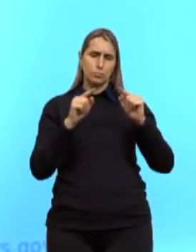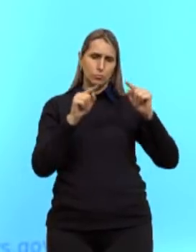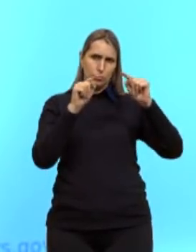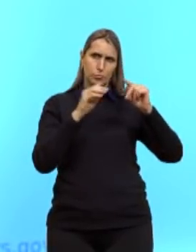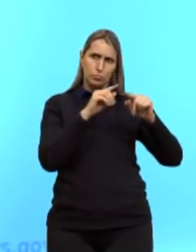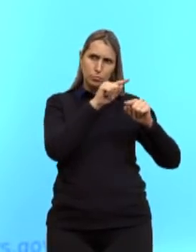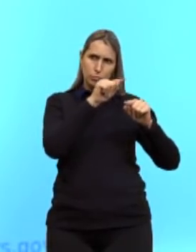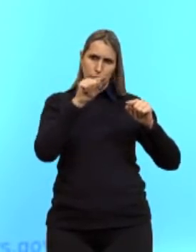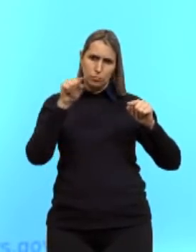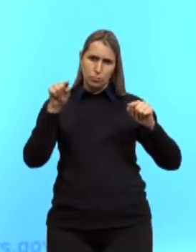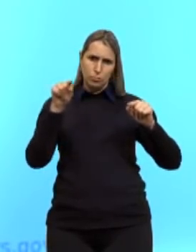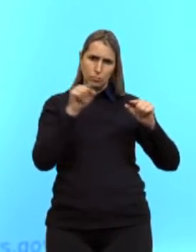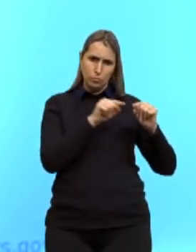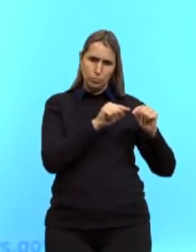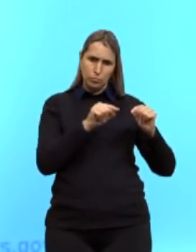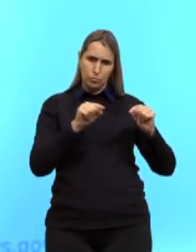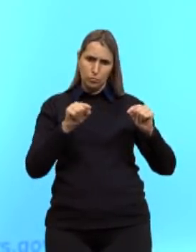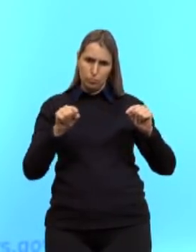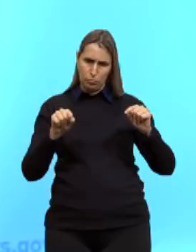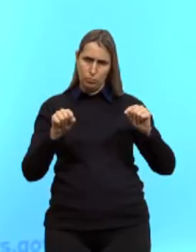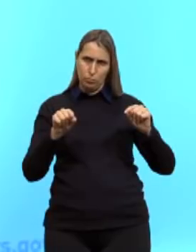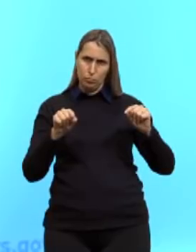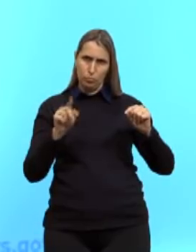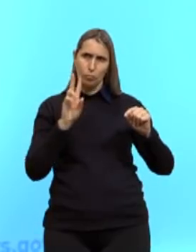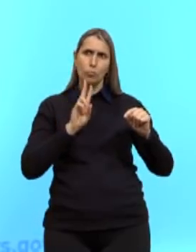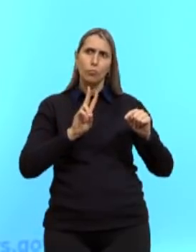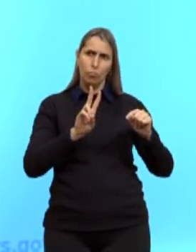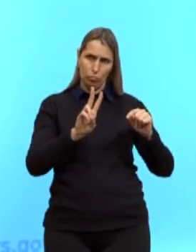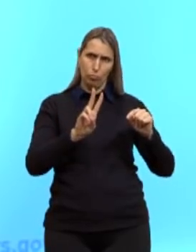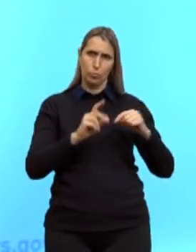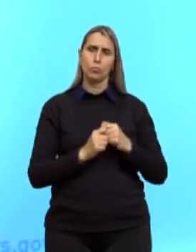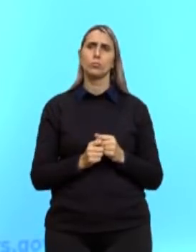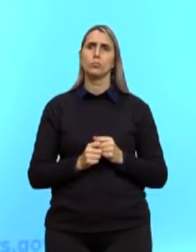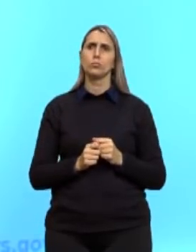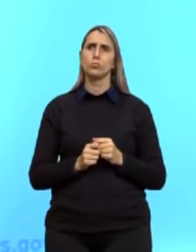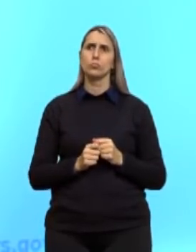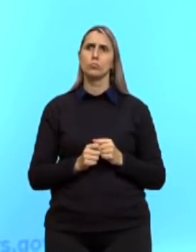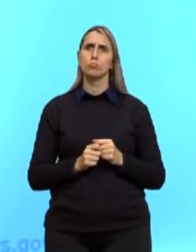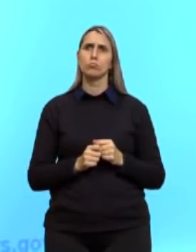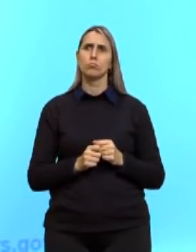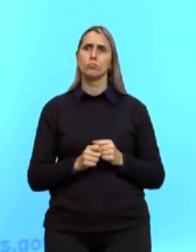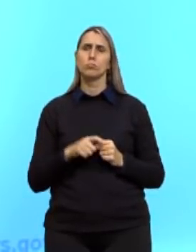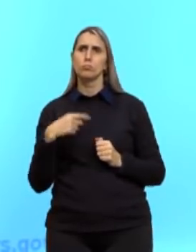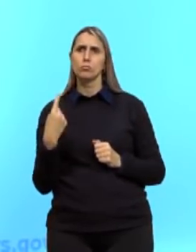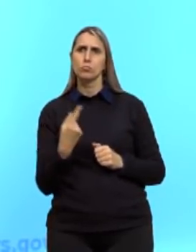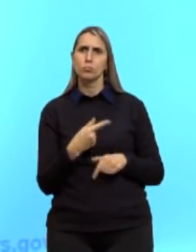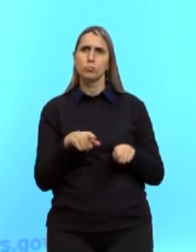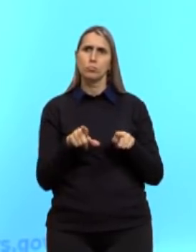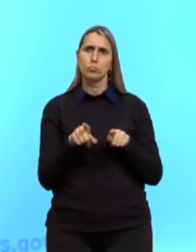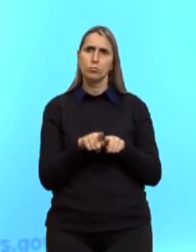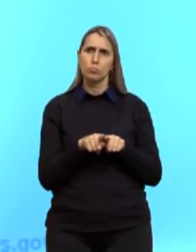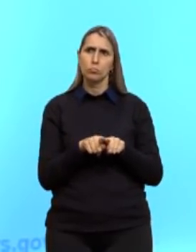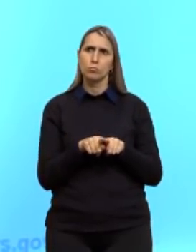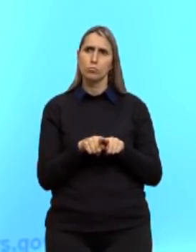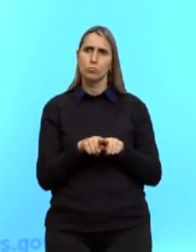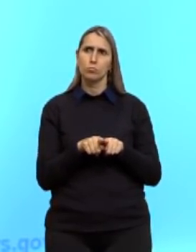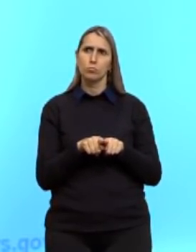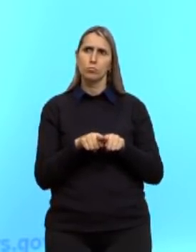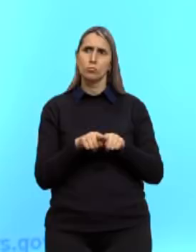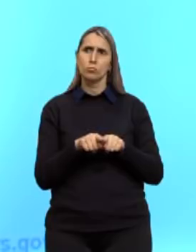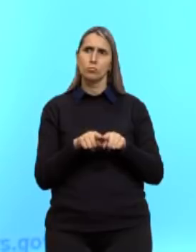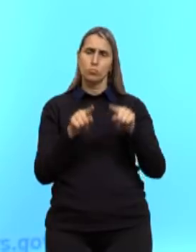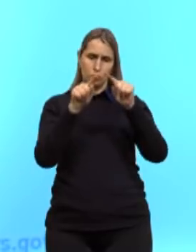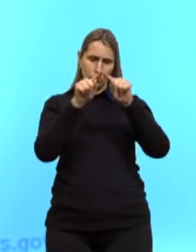retas paralelas que eu gostaria que você já identificasse e nós temos duas retas